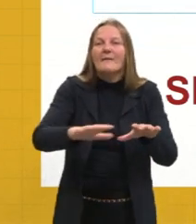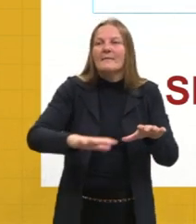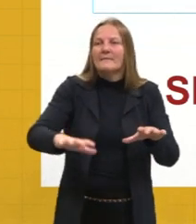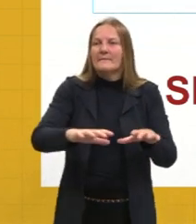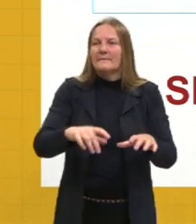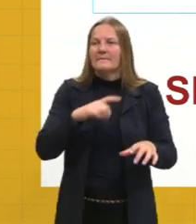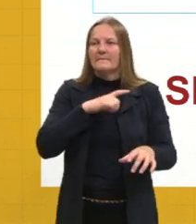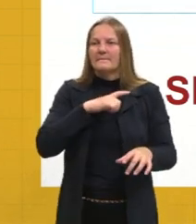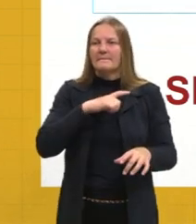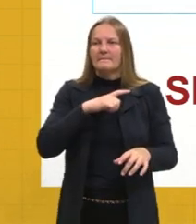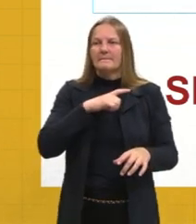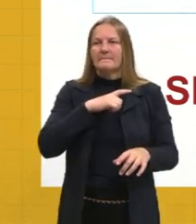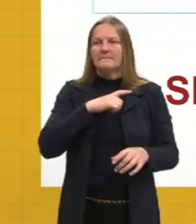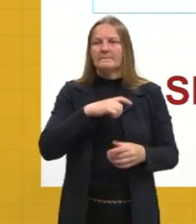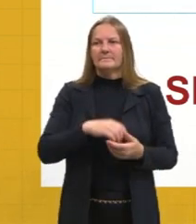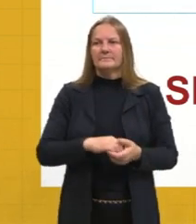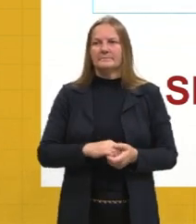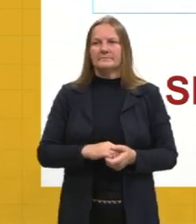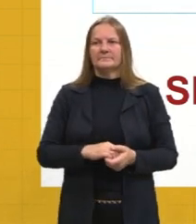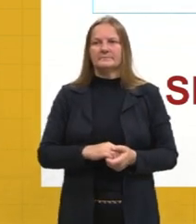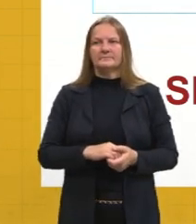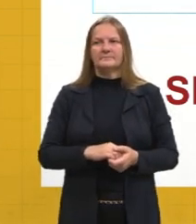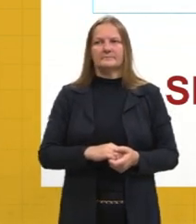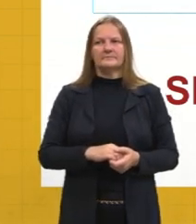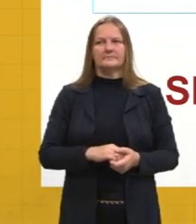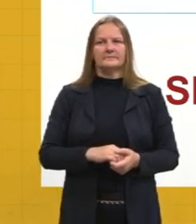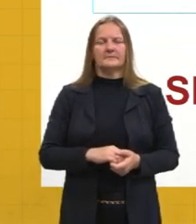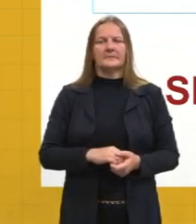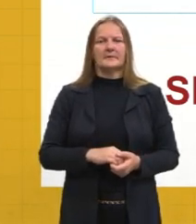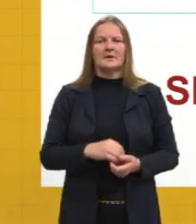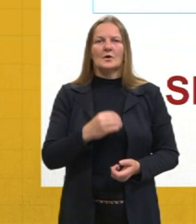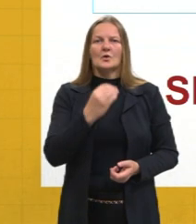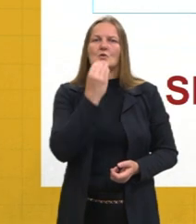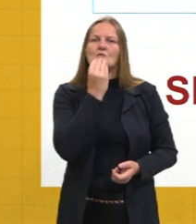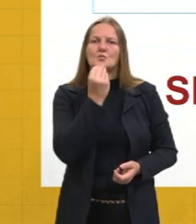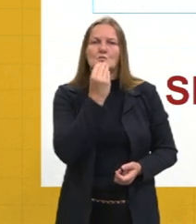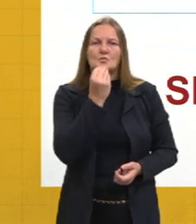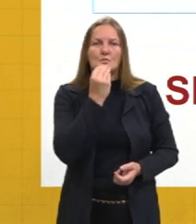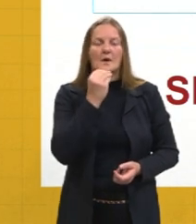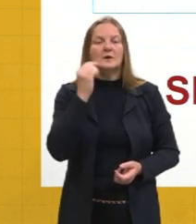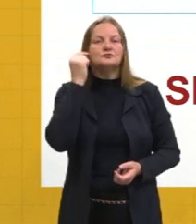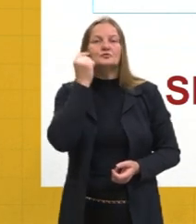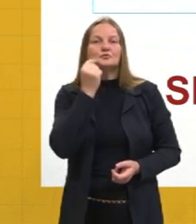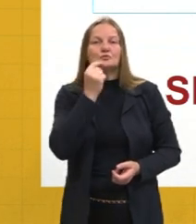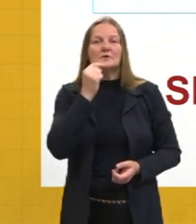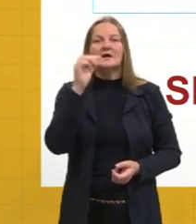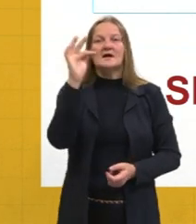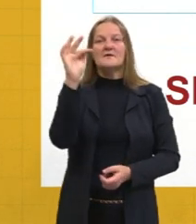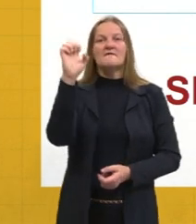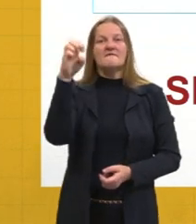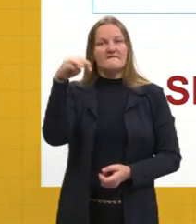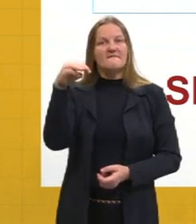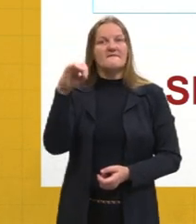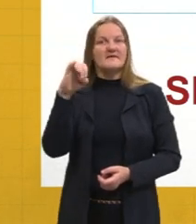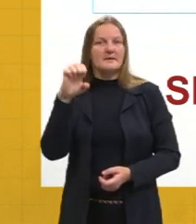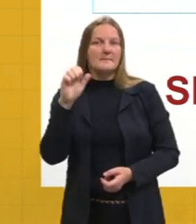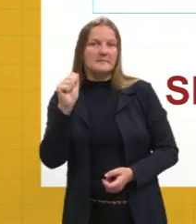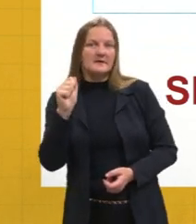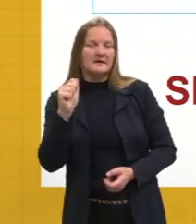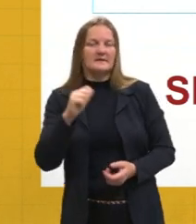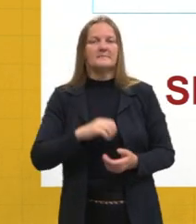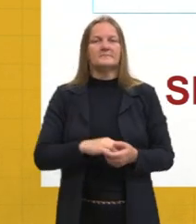pressão vai fazer a pressão de forma igual não tem não teria como surgir características diferentes por esse caso né